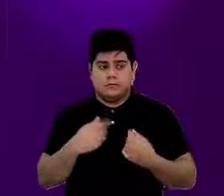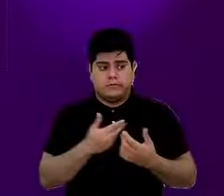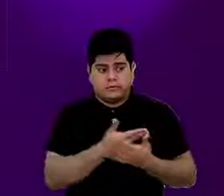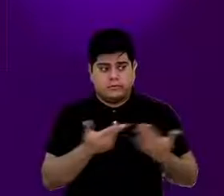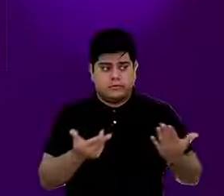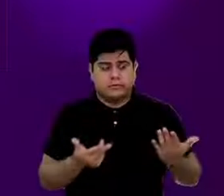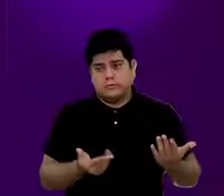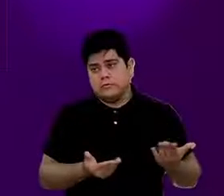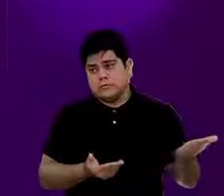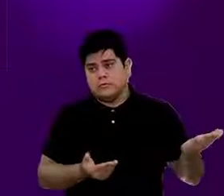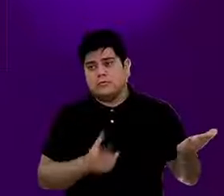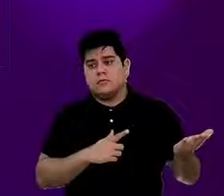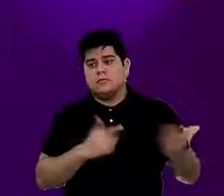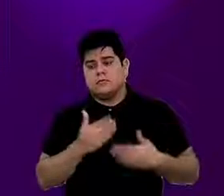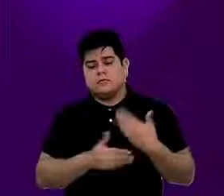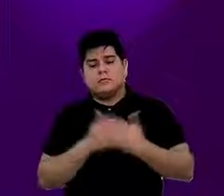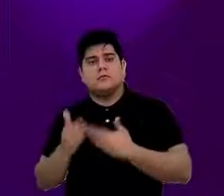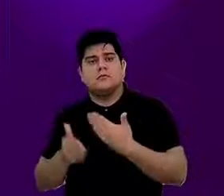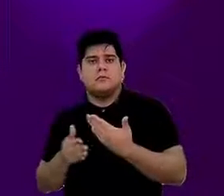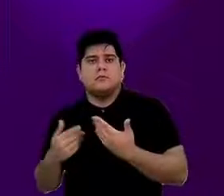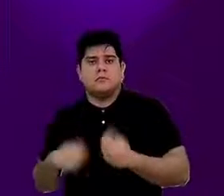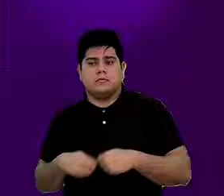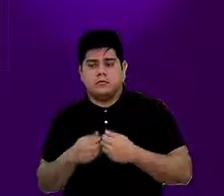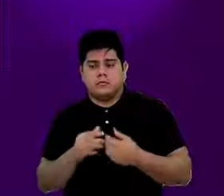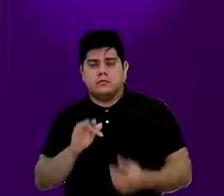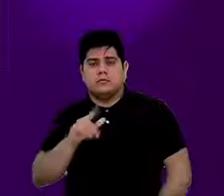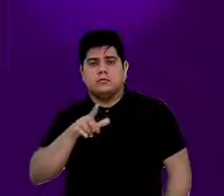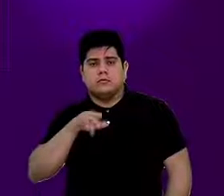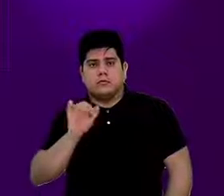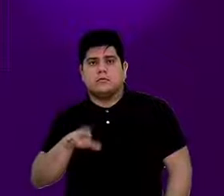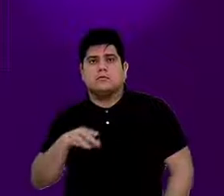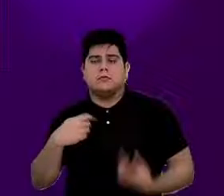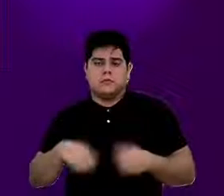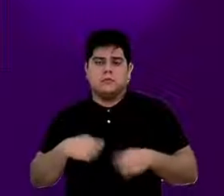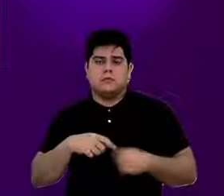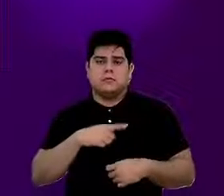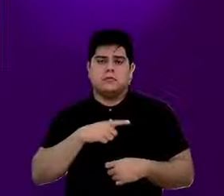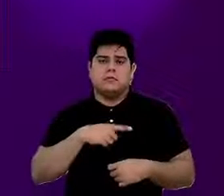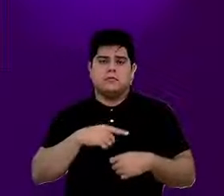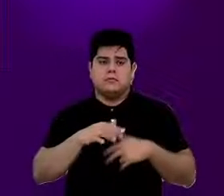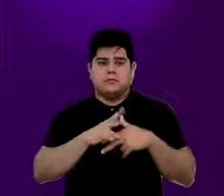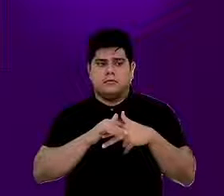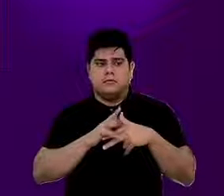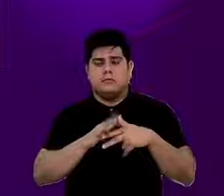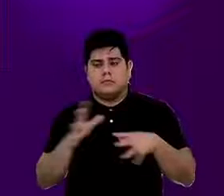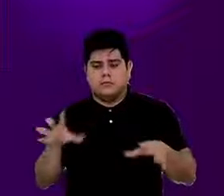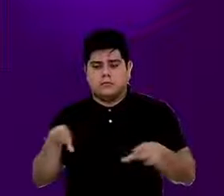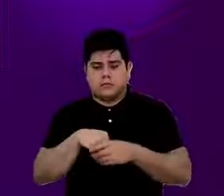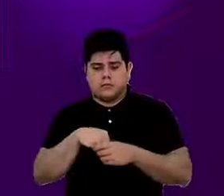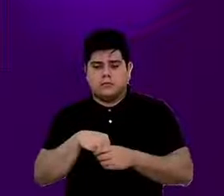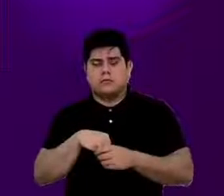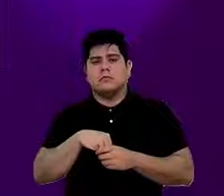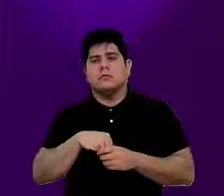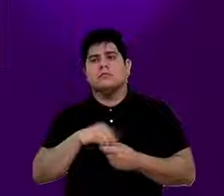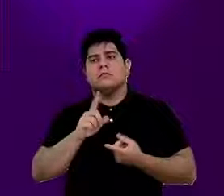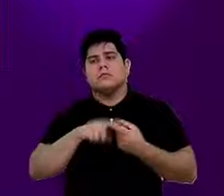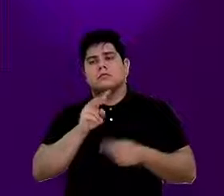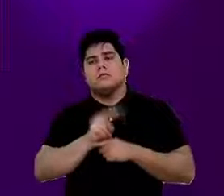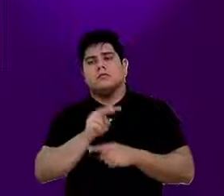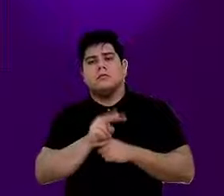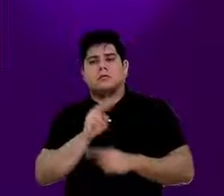uma vez que o processo ele tem que fluir, e para isso a gente precisa ter pacientes sendo incluídos e